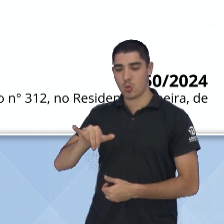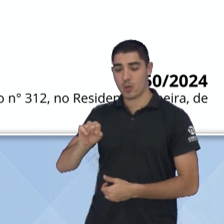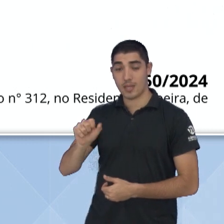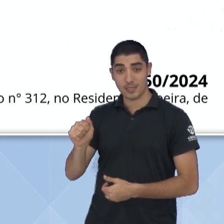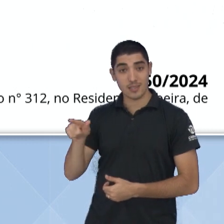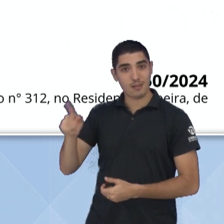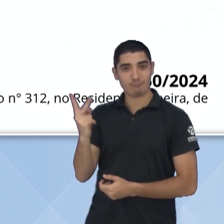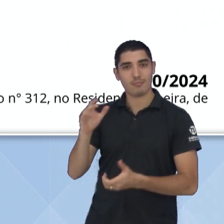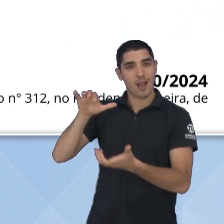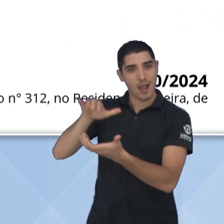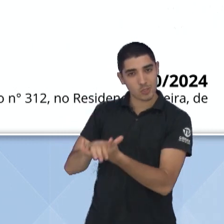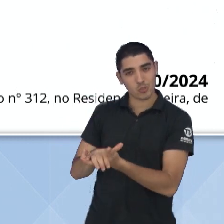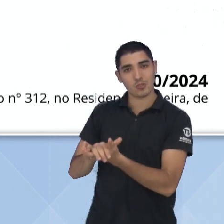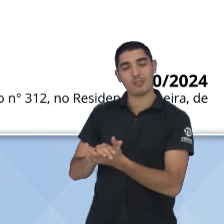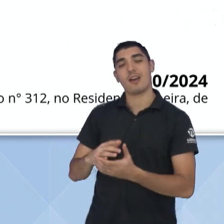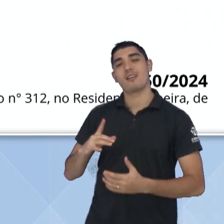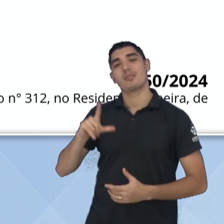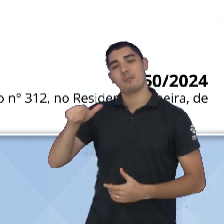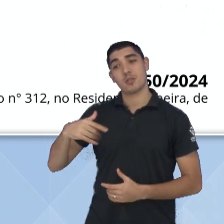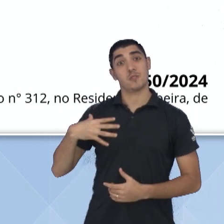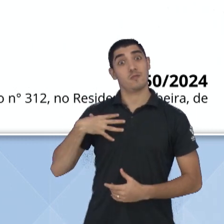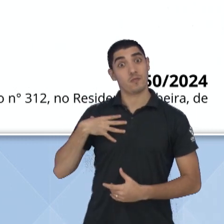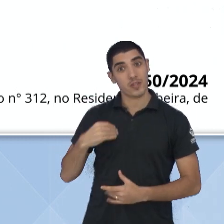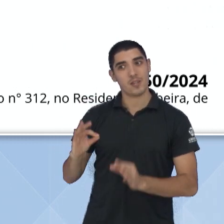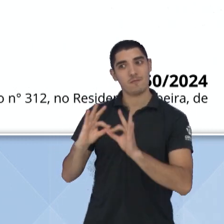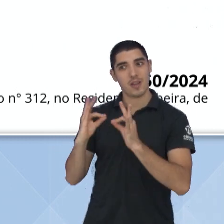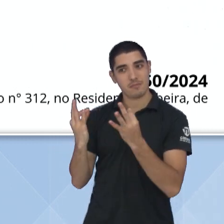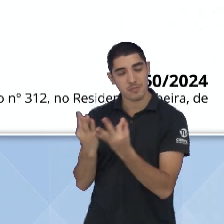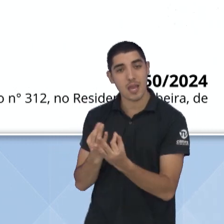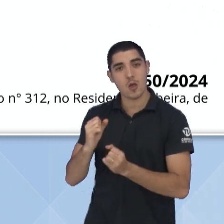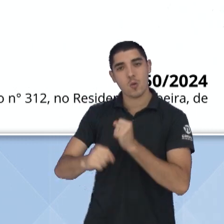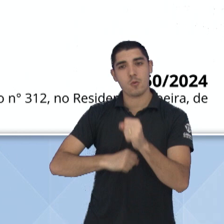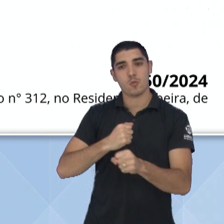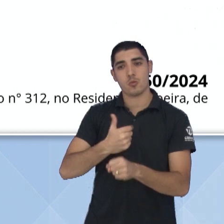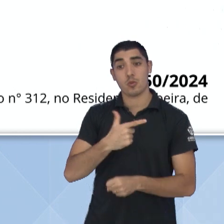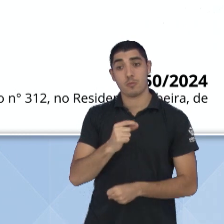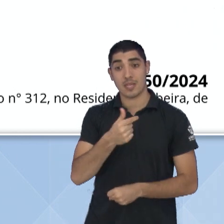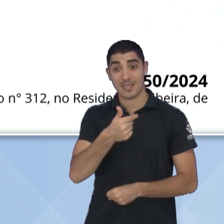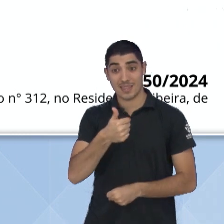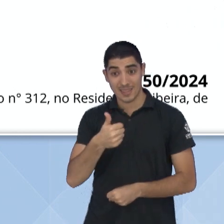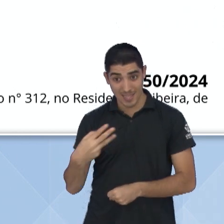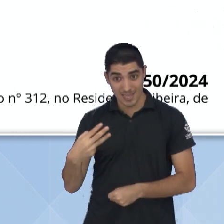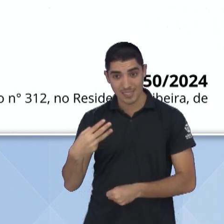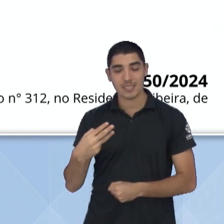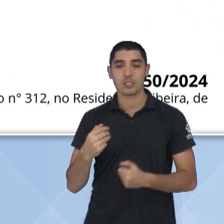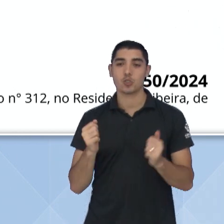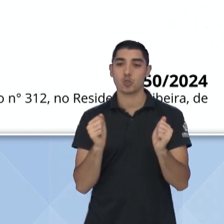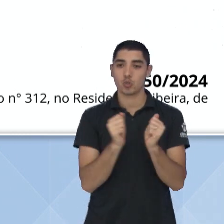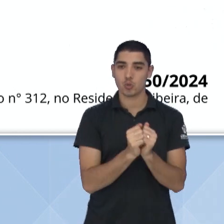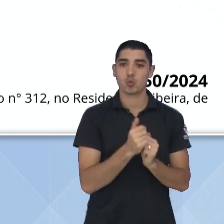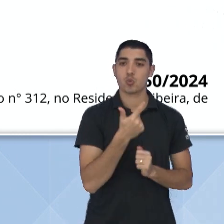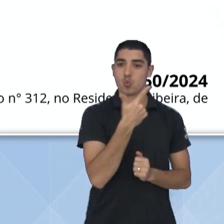uma família. Em 2013, ele se uniu ao pai em outro depósito,